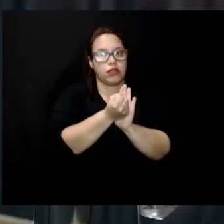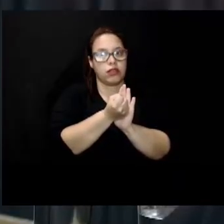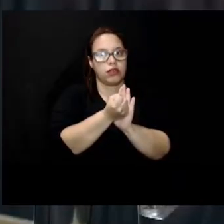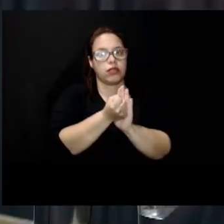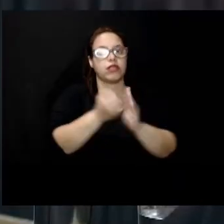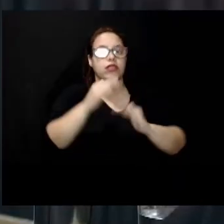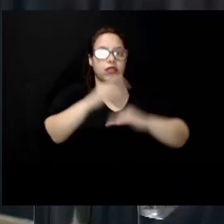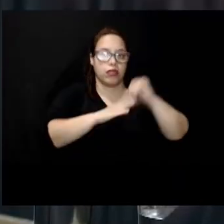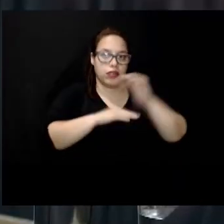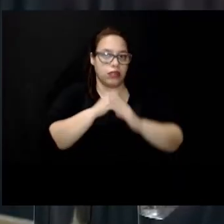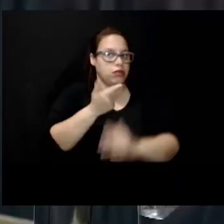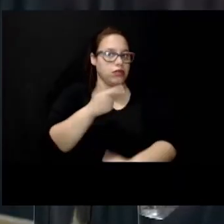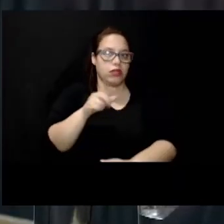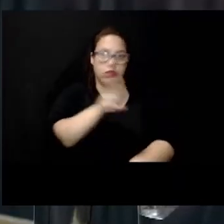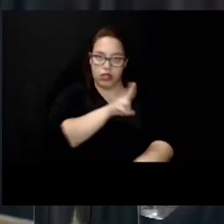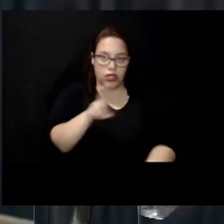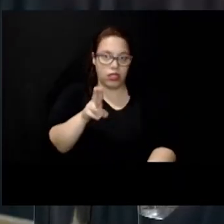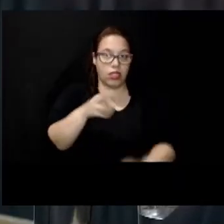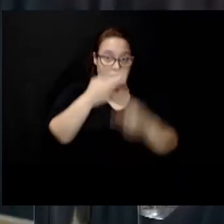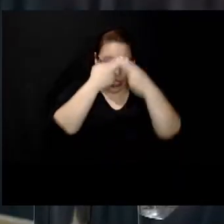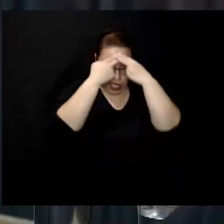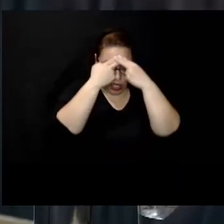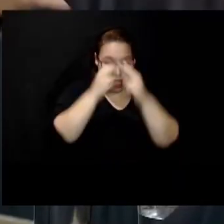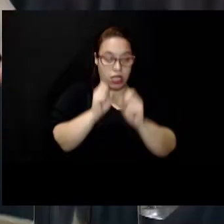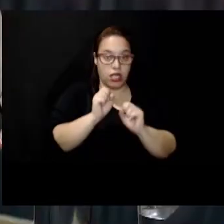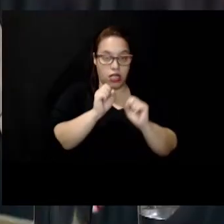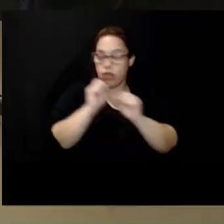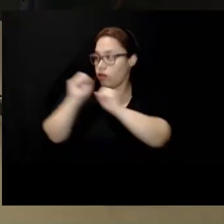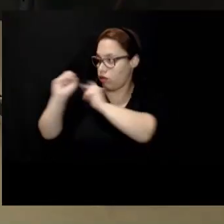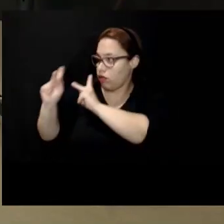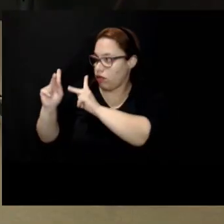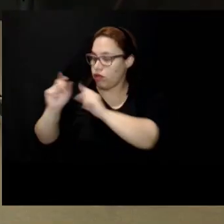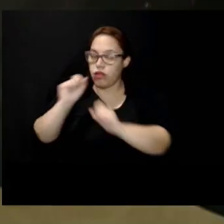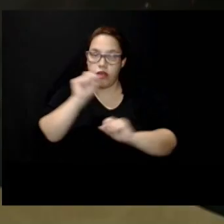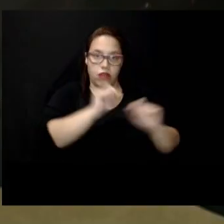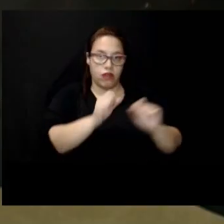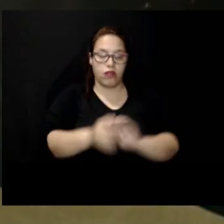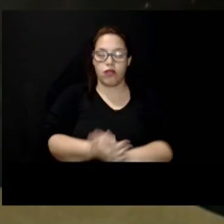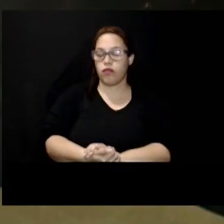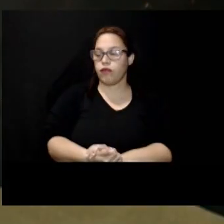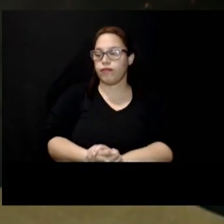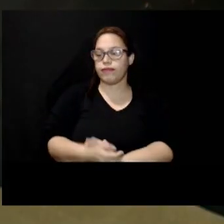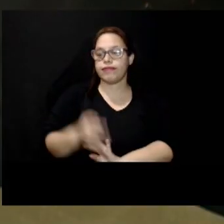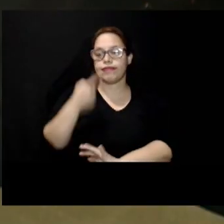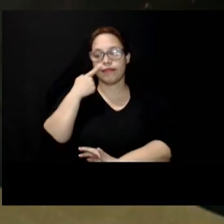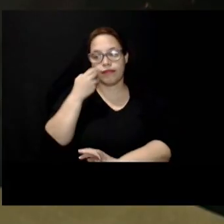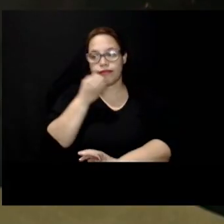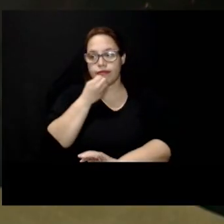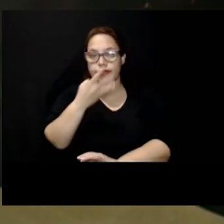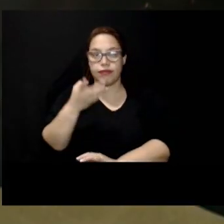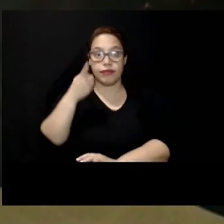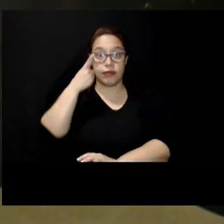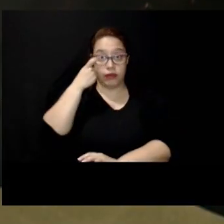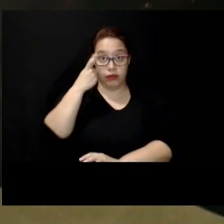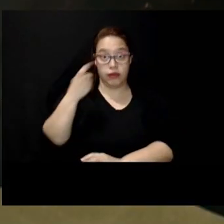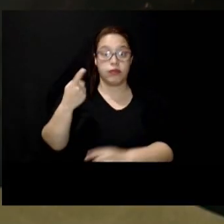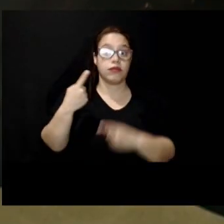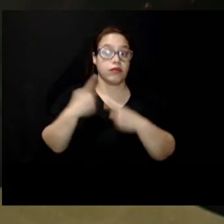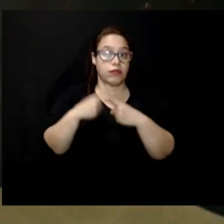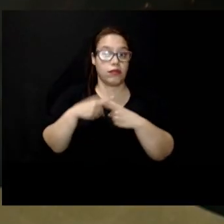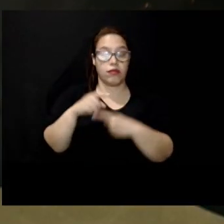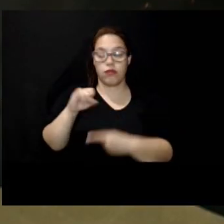gente não vai chamar de trauma. Perfeito. Trauma, a gente vai fazer esse recorte mesmo. Olha aí, muito bom, muito interessante, porque a Isadora